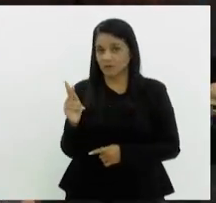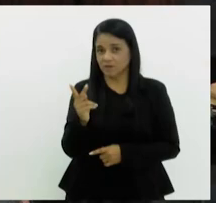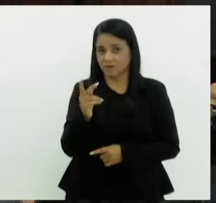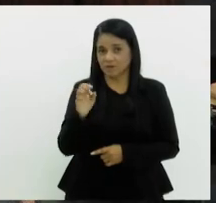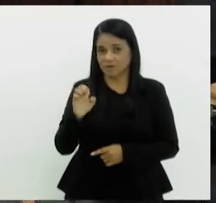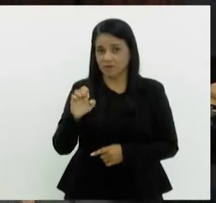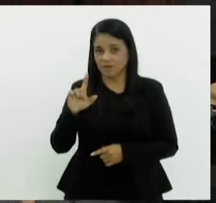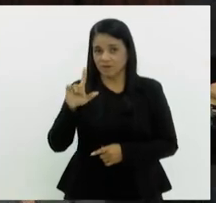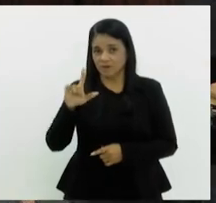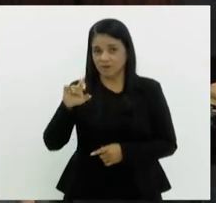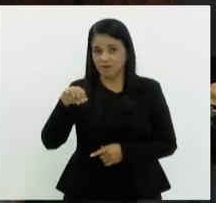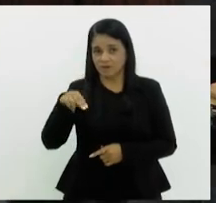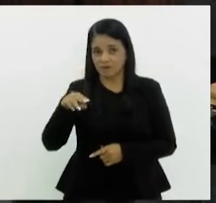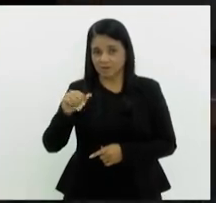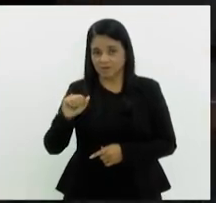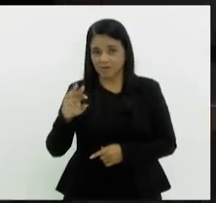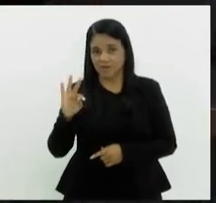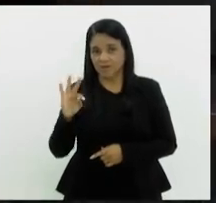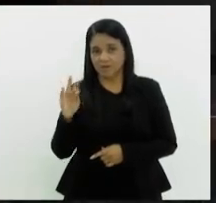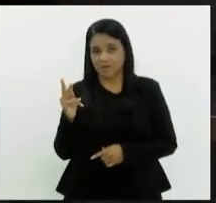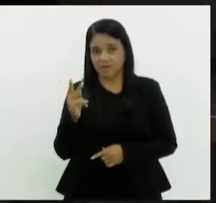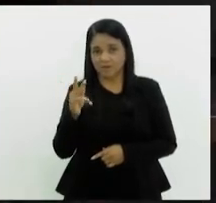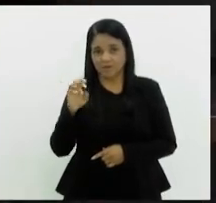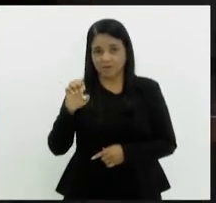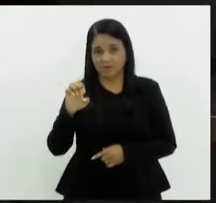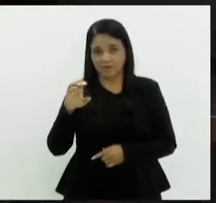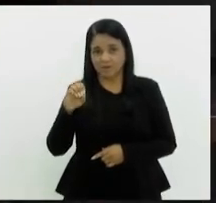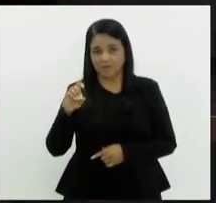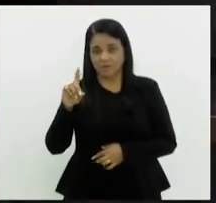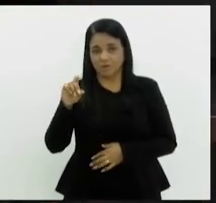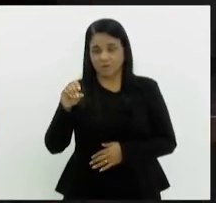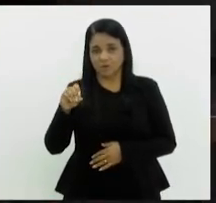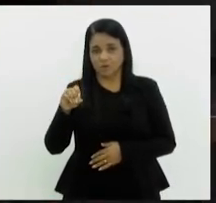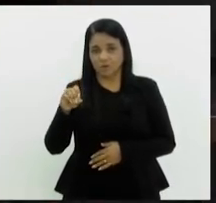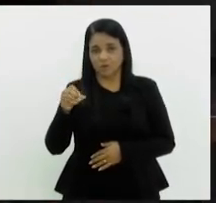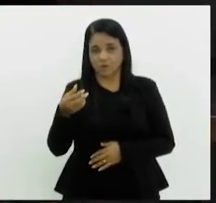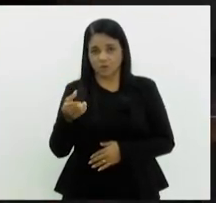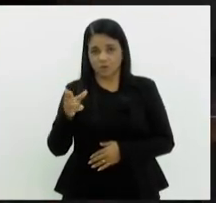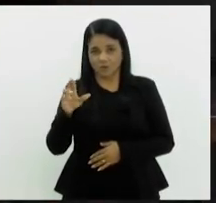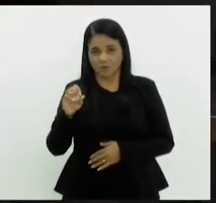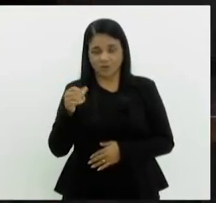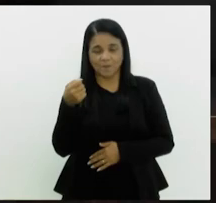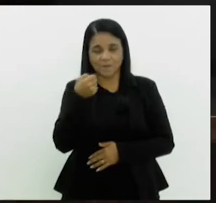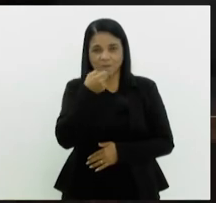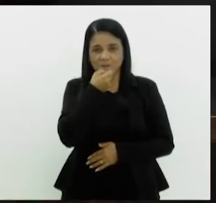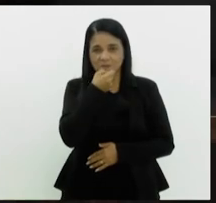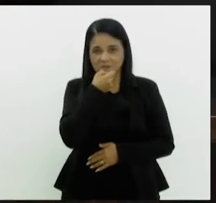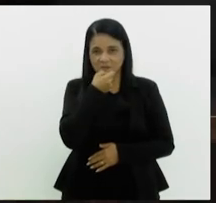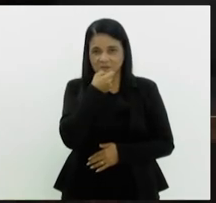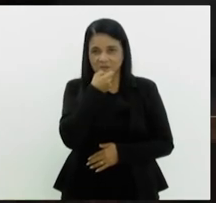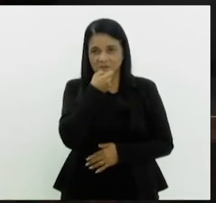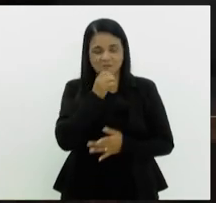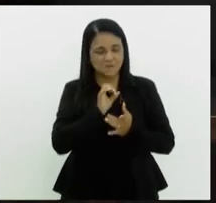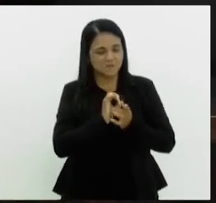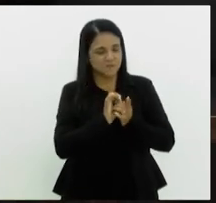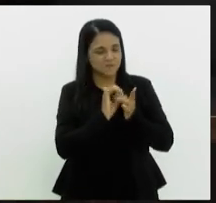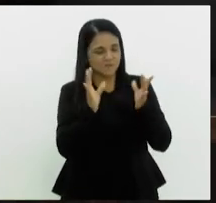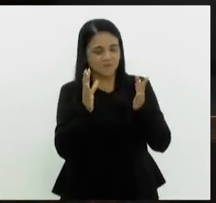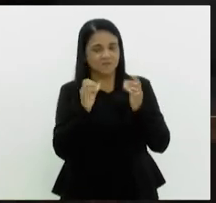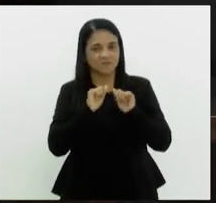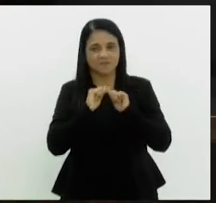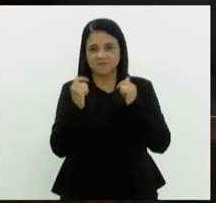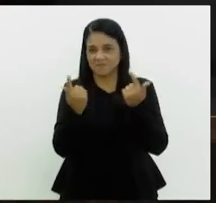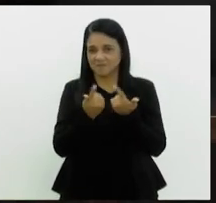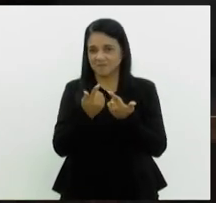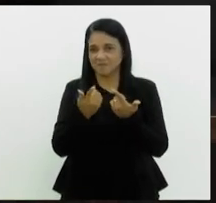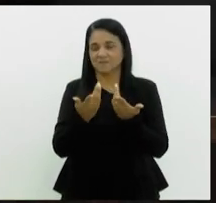querida doutora Helena Teodoro. A senhora tem um microfone todo a seu dispor aqui na Assembleia Legislativa do Estado do